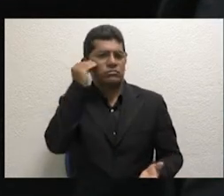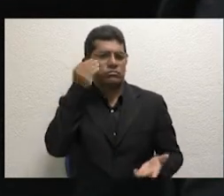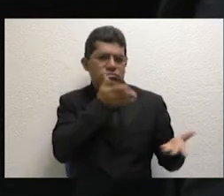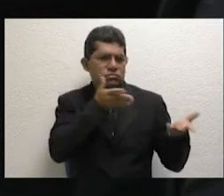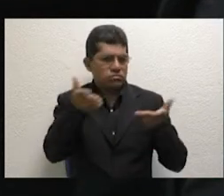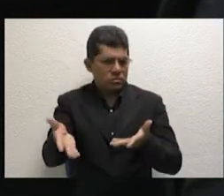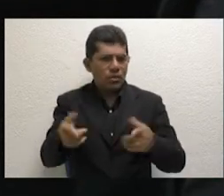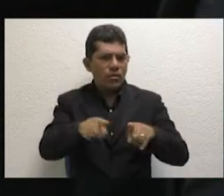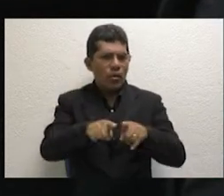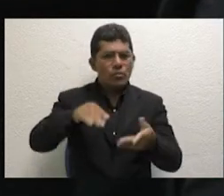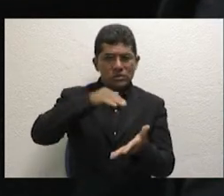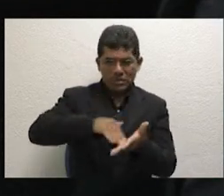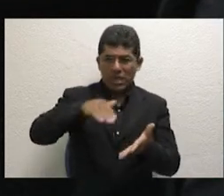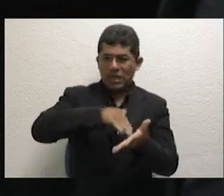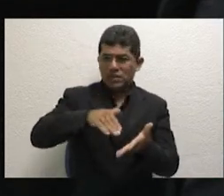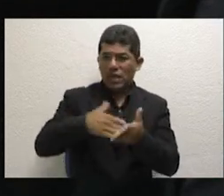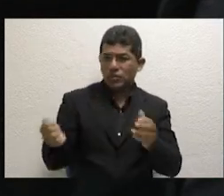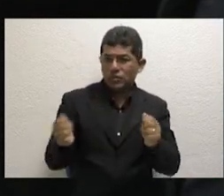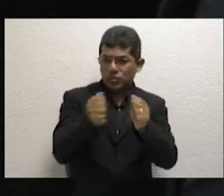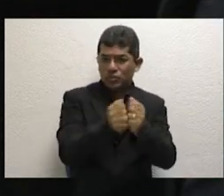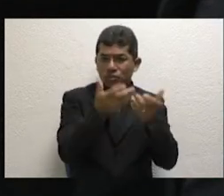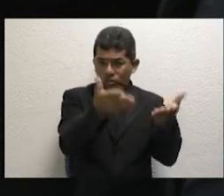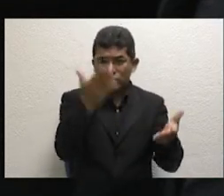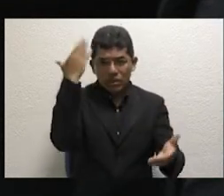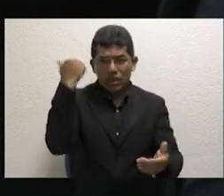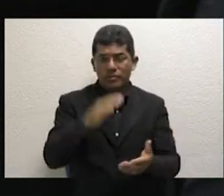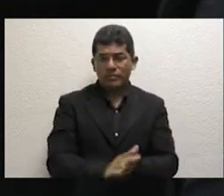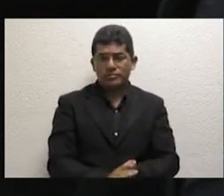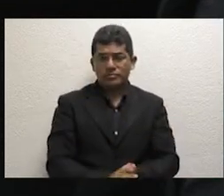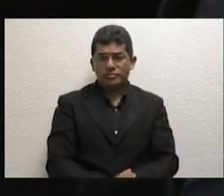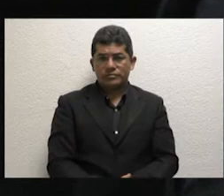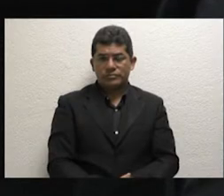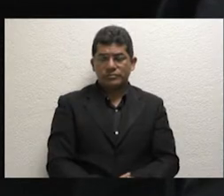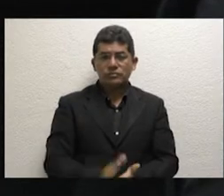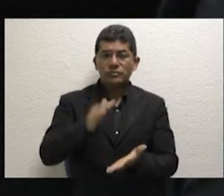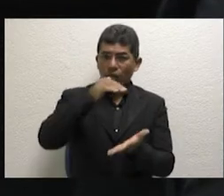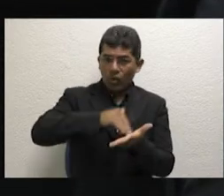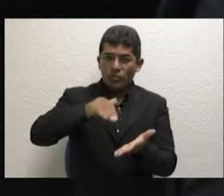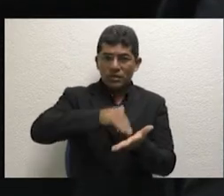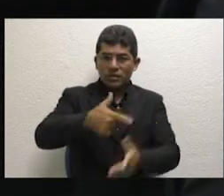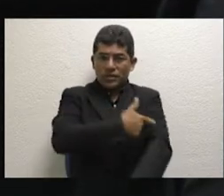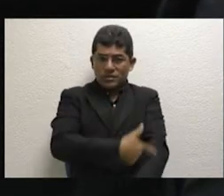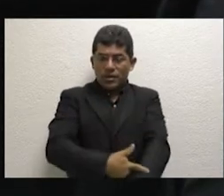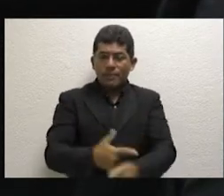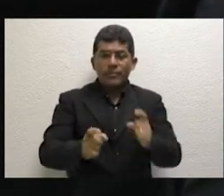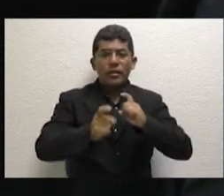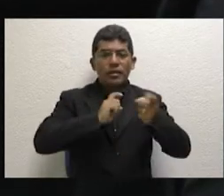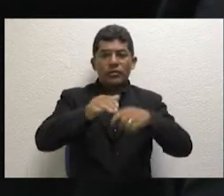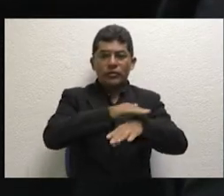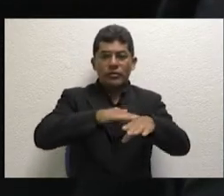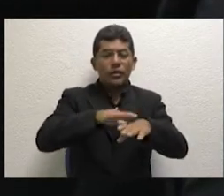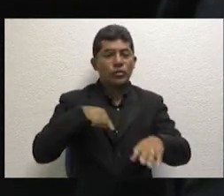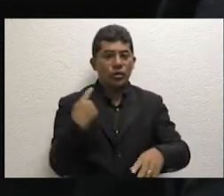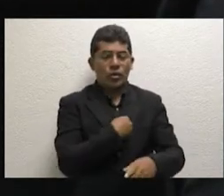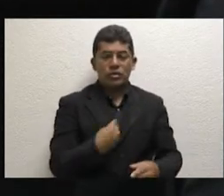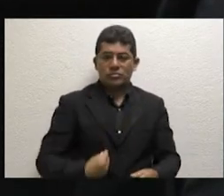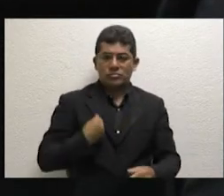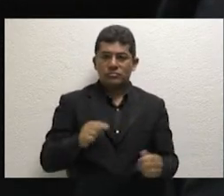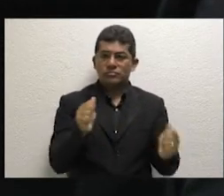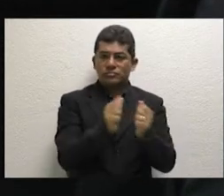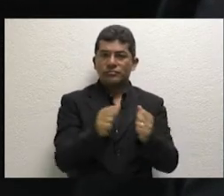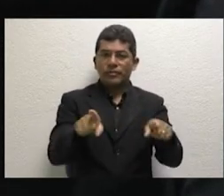como secretário ele participou como secretário a negociação que nós participamos